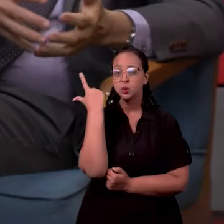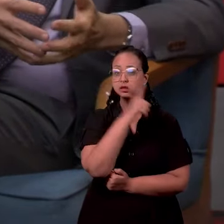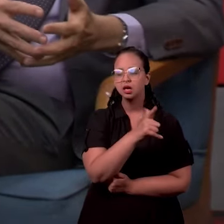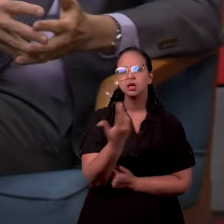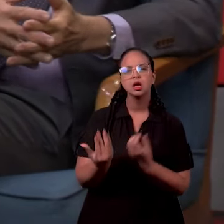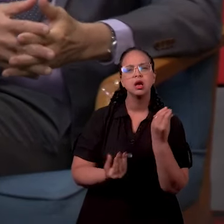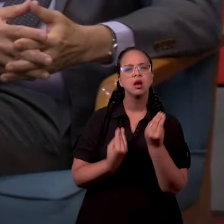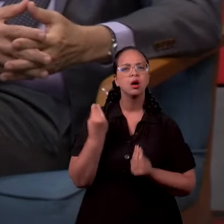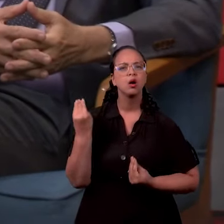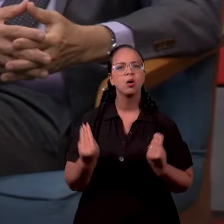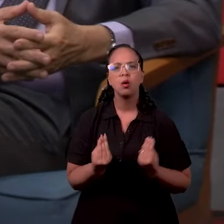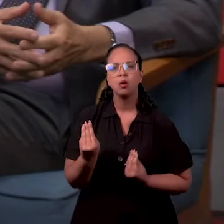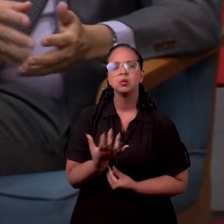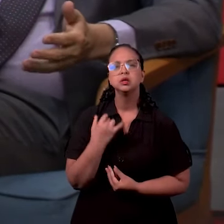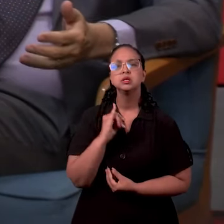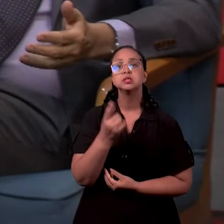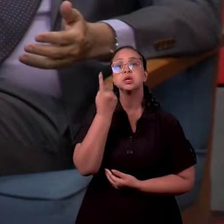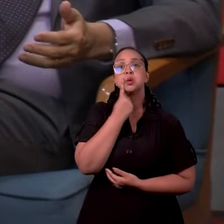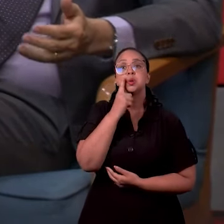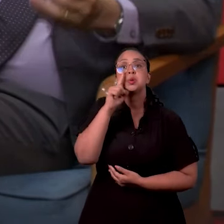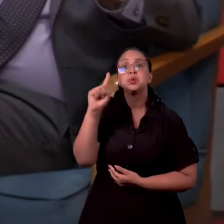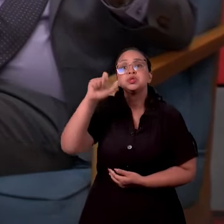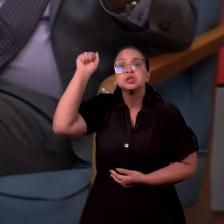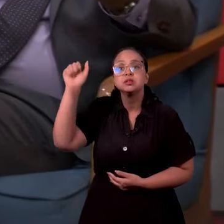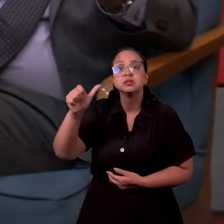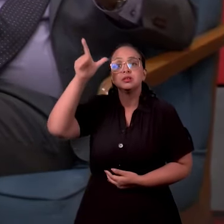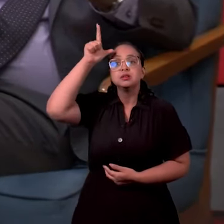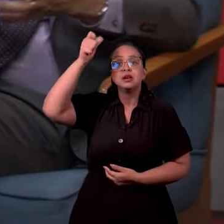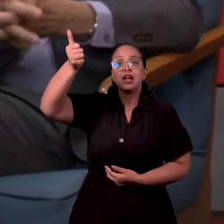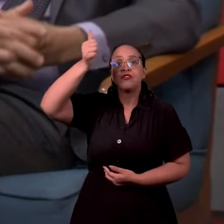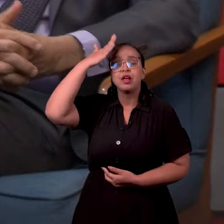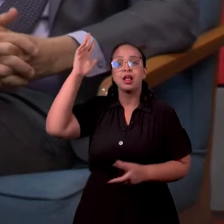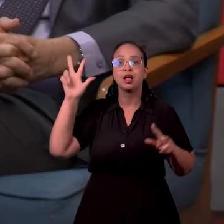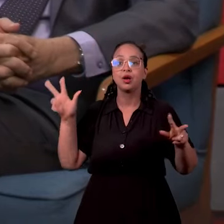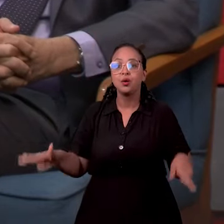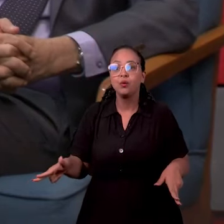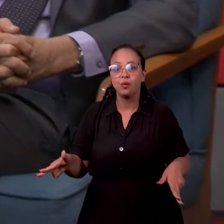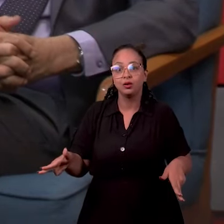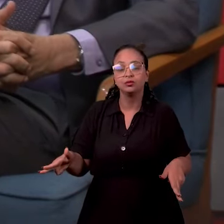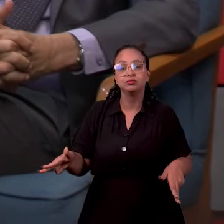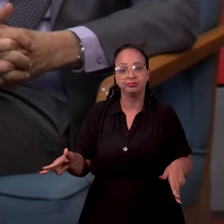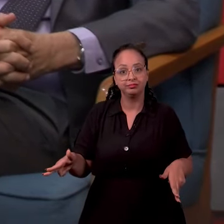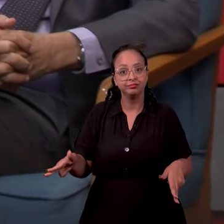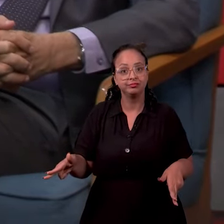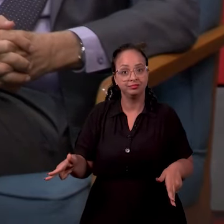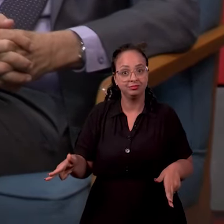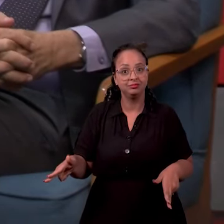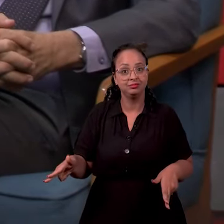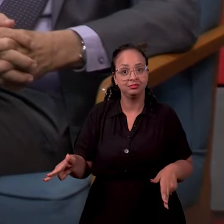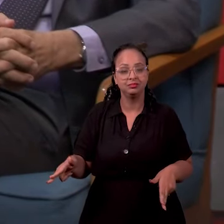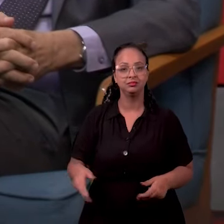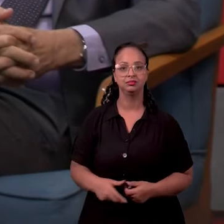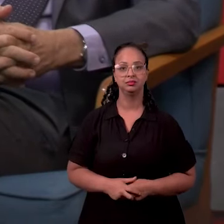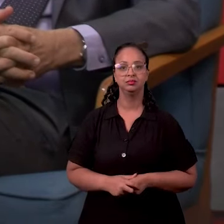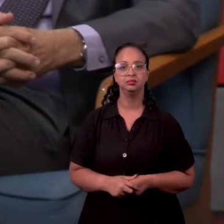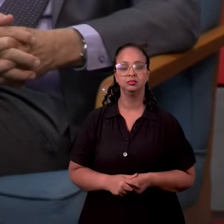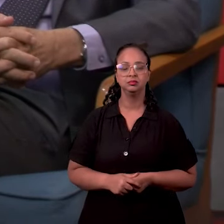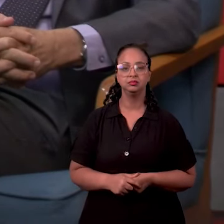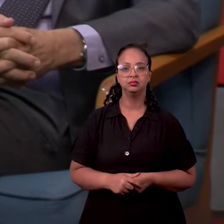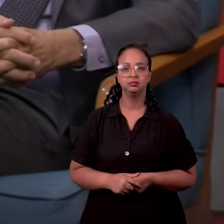pode alcançá-los se aquele que um dia inspirou te revelar, não é?